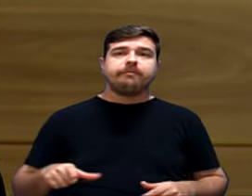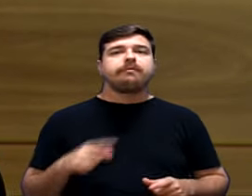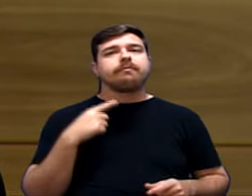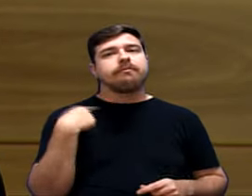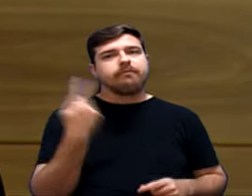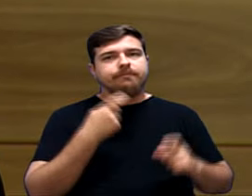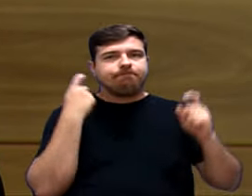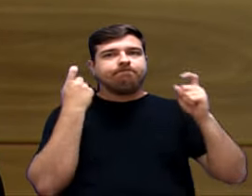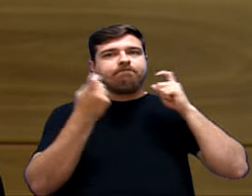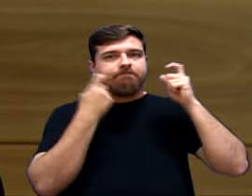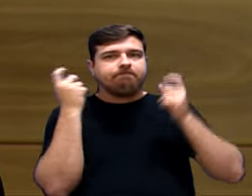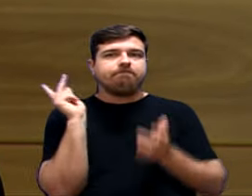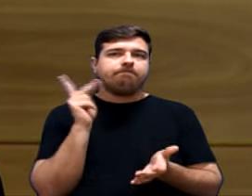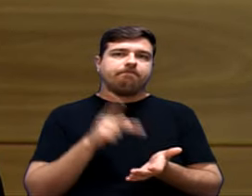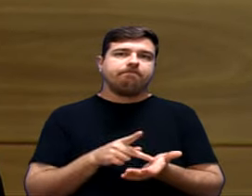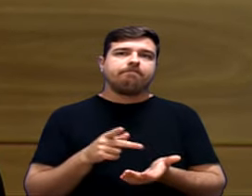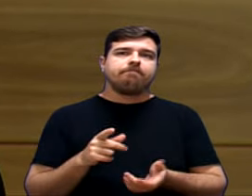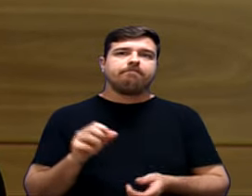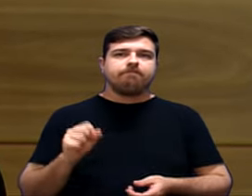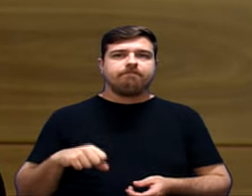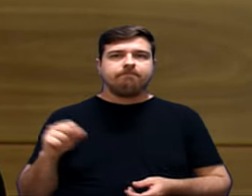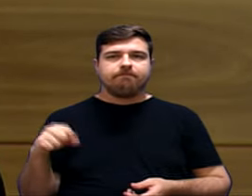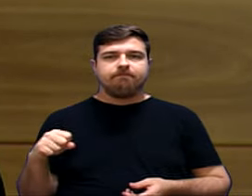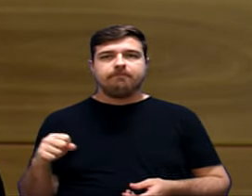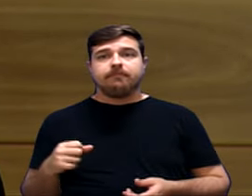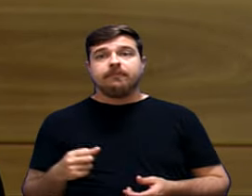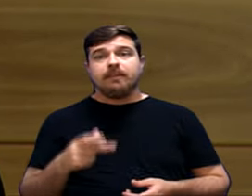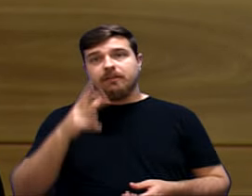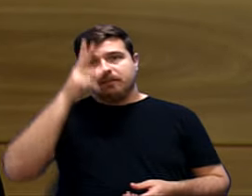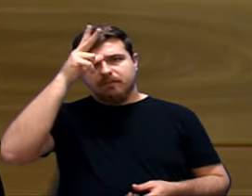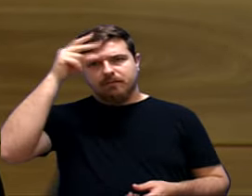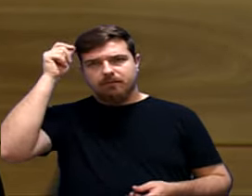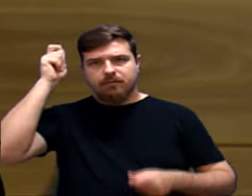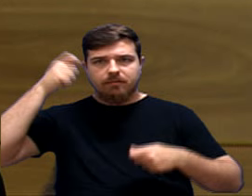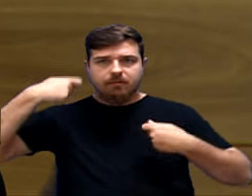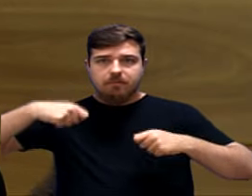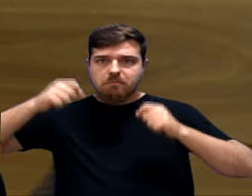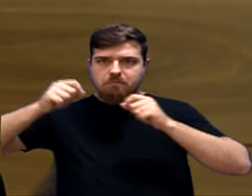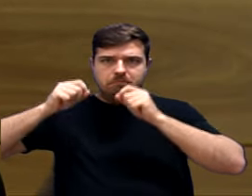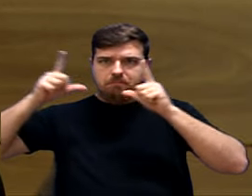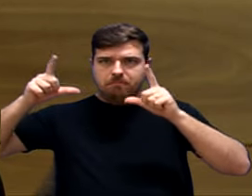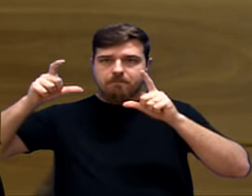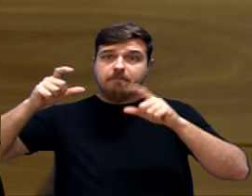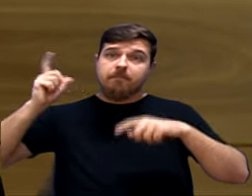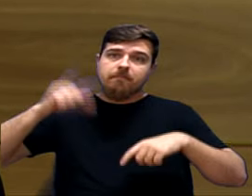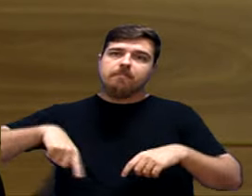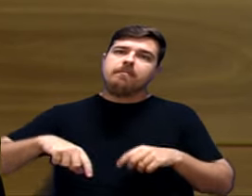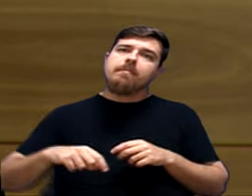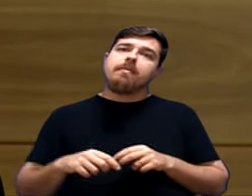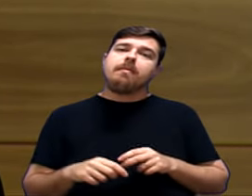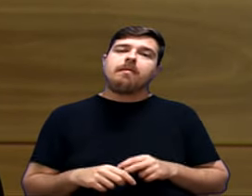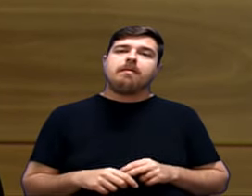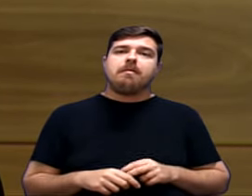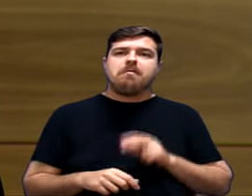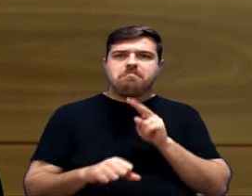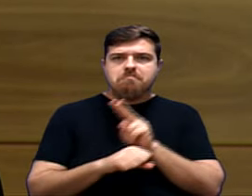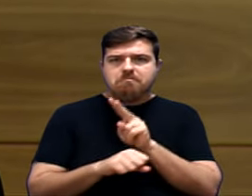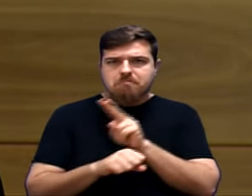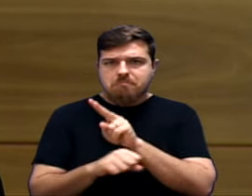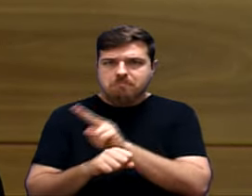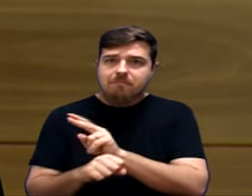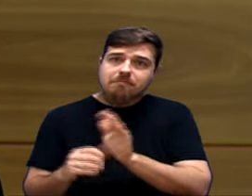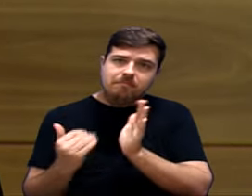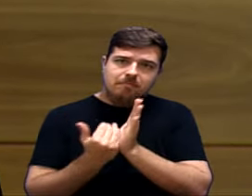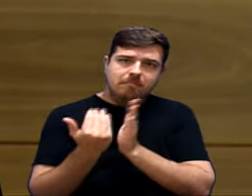preocupante é preocupante Sim a gente a prefeitura tem que ficar atenta e a ideia Nossa é intensificar a